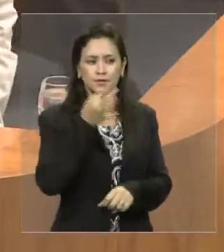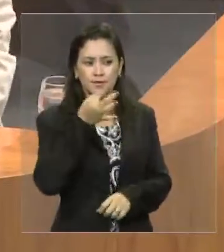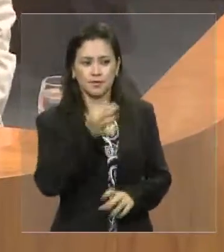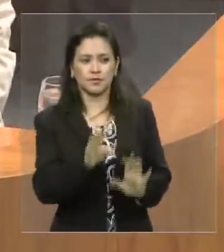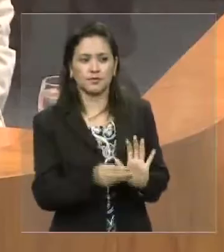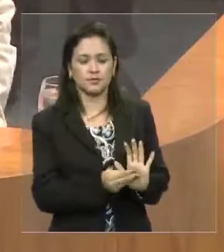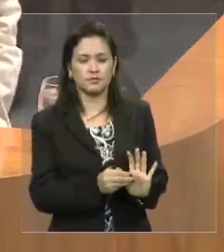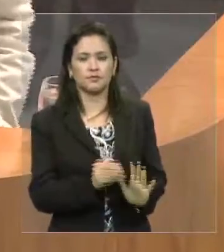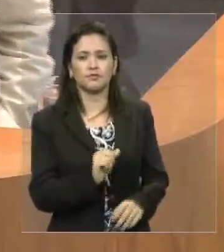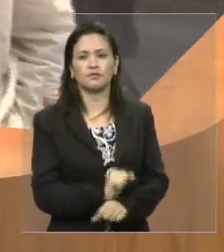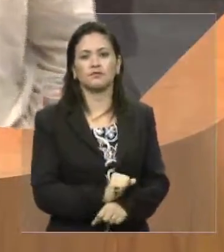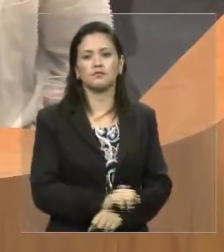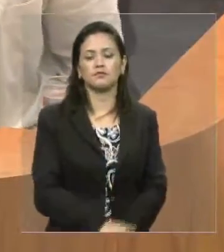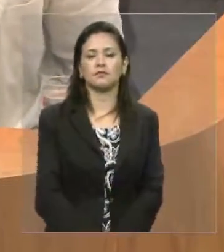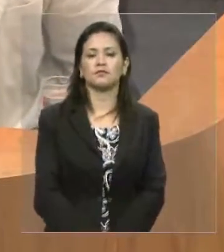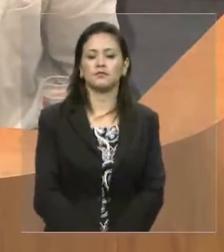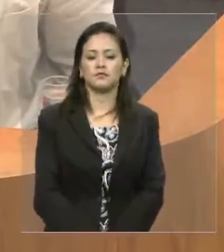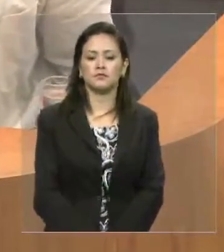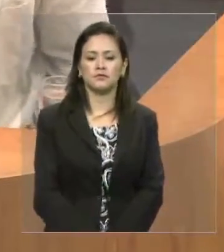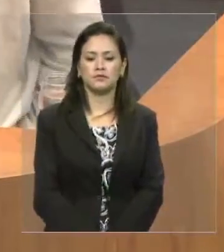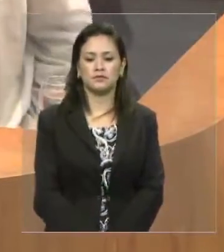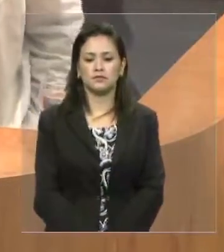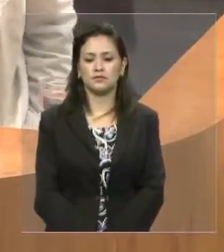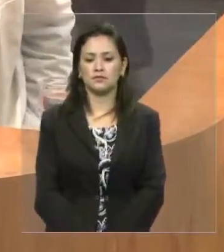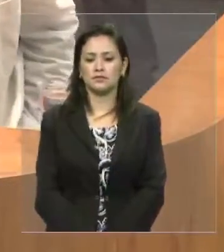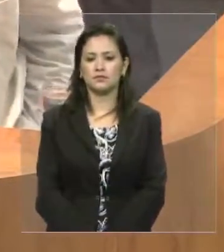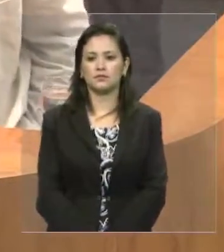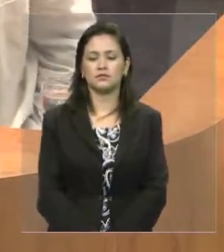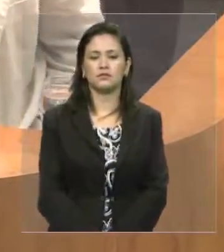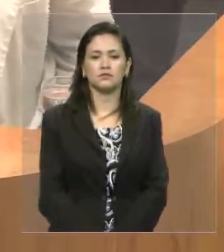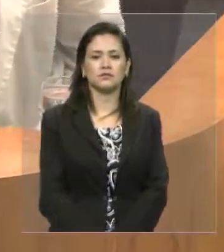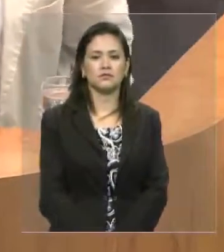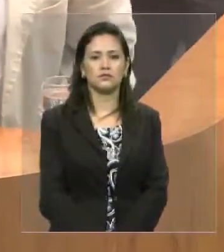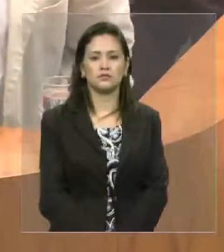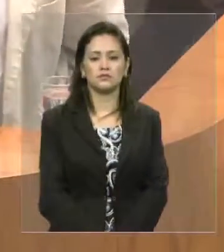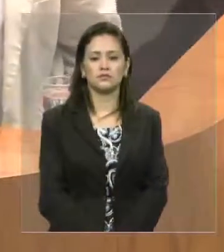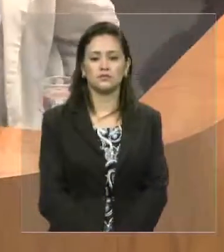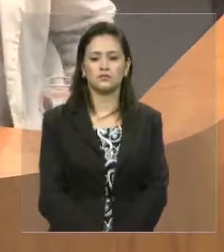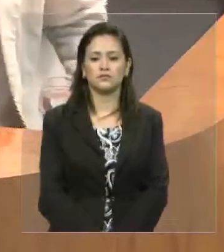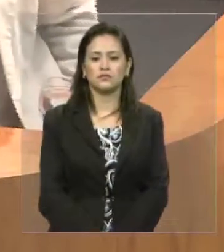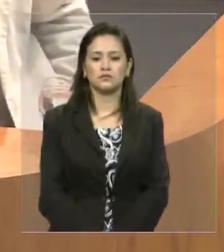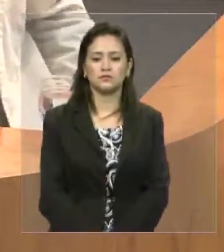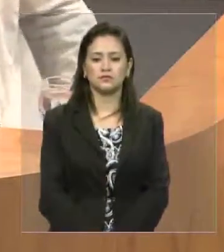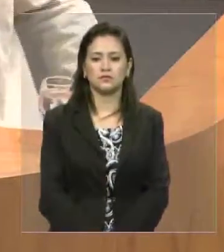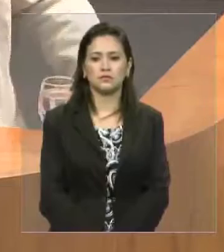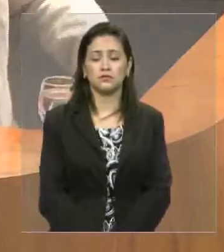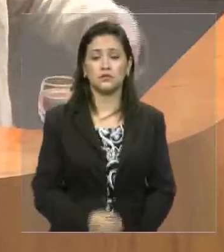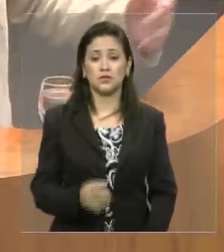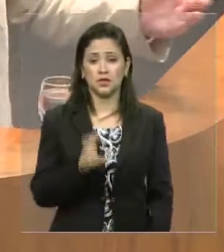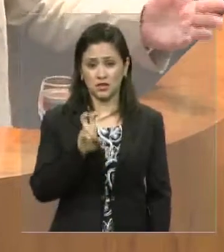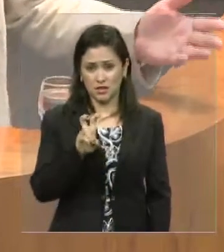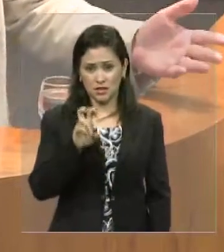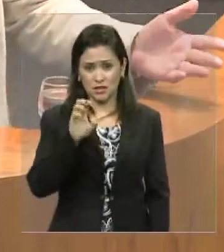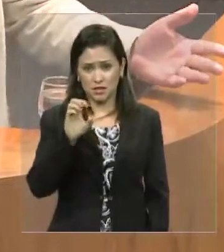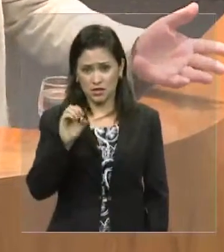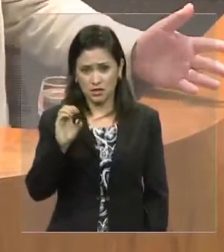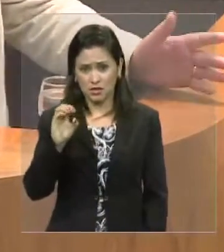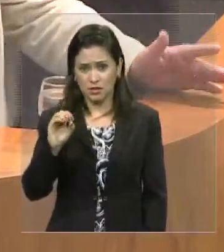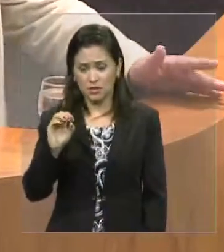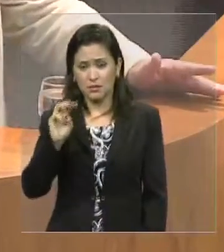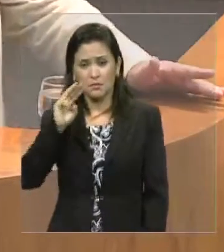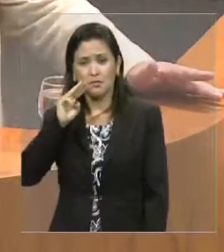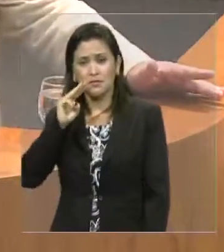Leitor. São mais de 500 milhões de indenização. Como é que São Luís somente